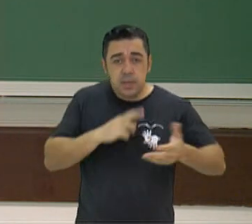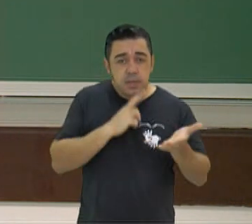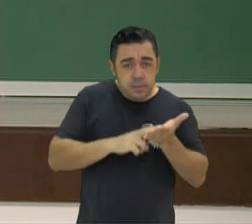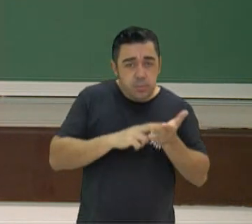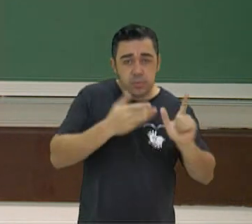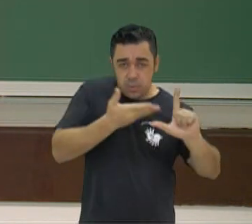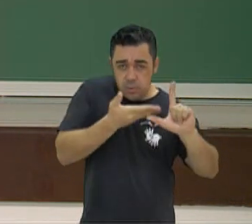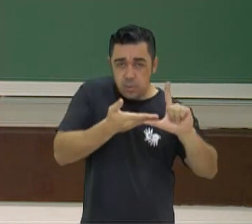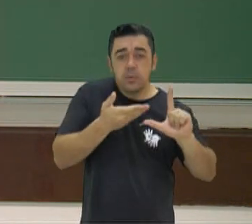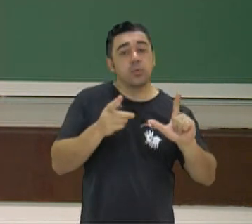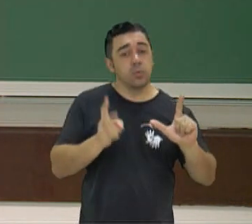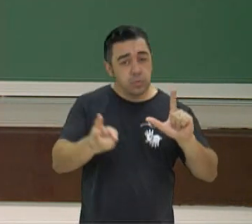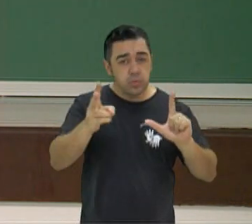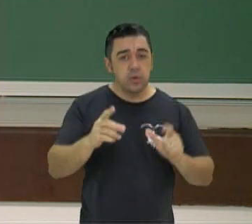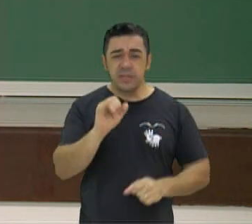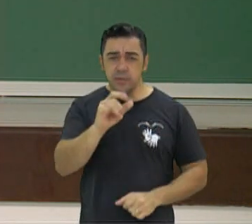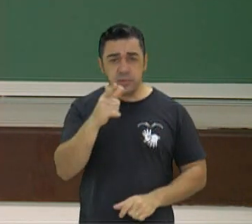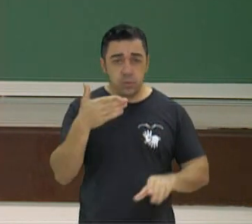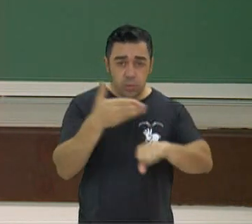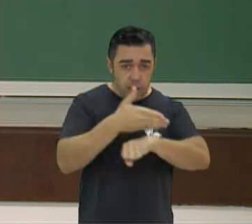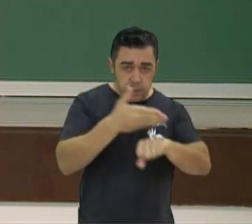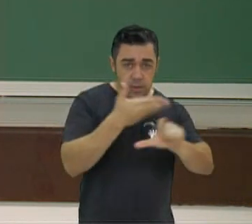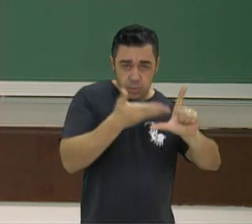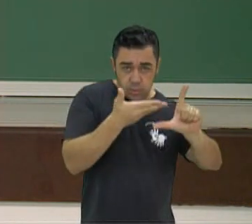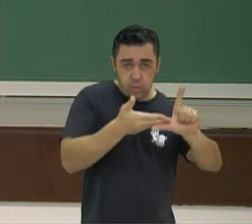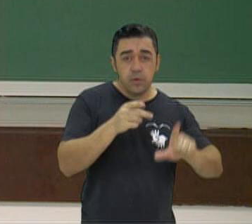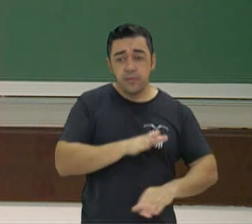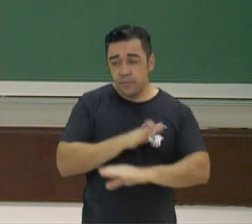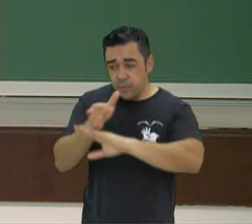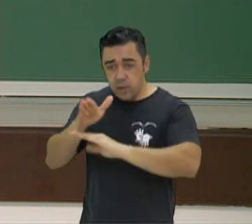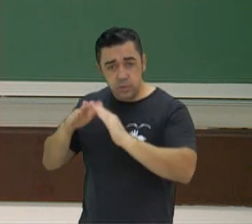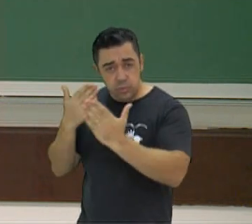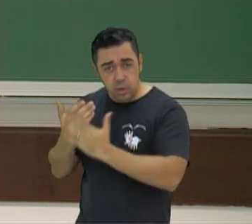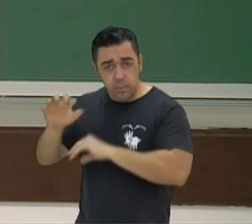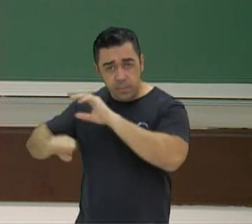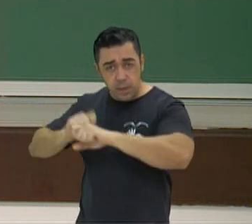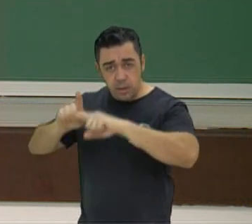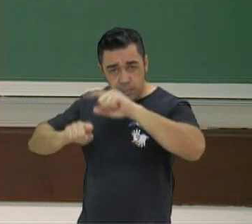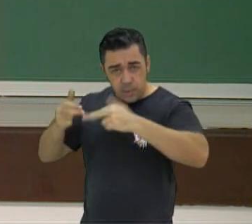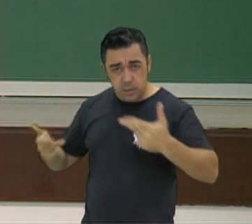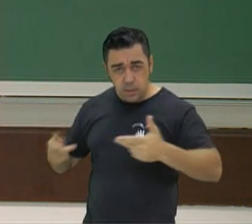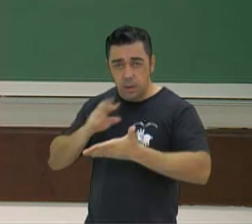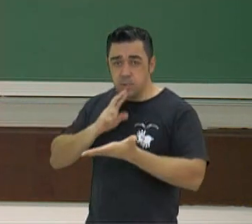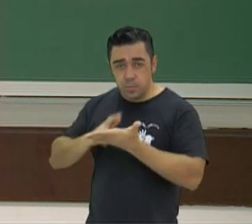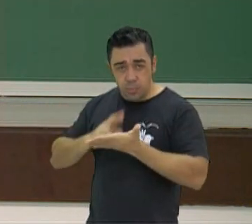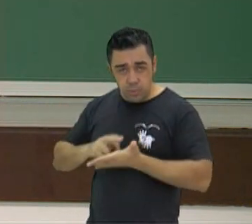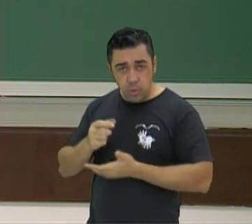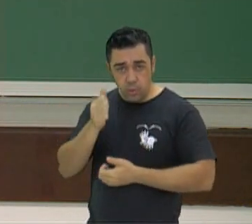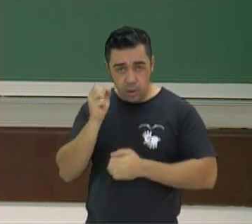Classroom, tá? E se você não tem acesso, de procurar o material no colégio, porque também está lá disponível para você,